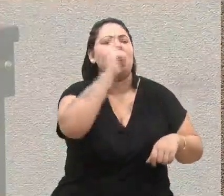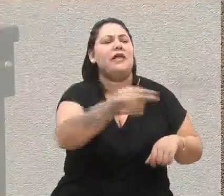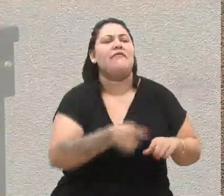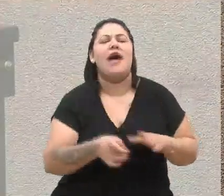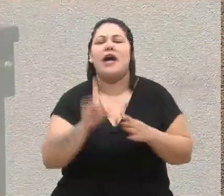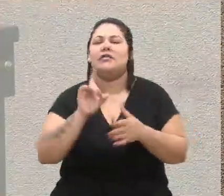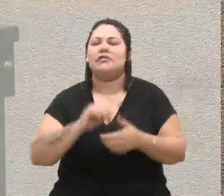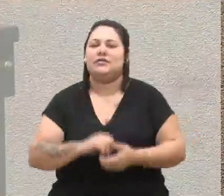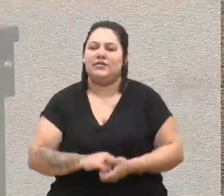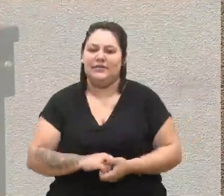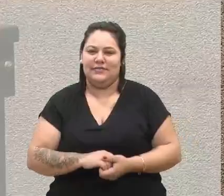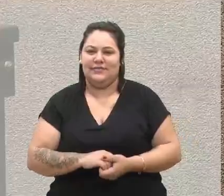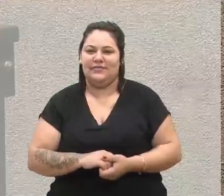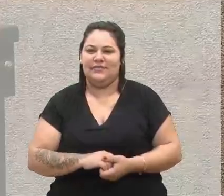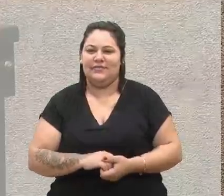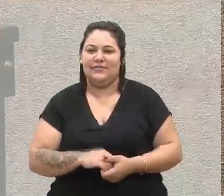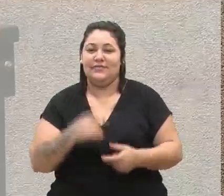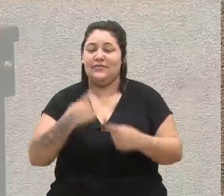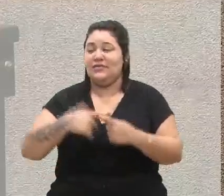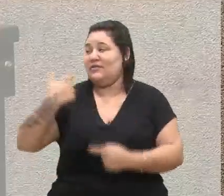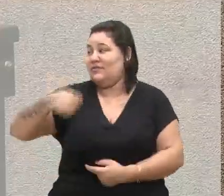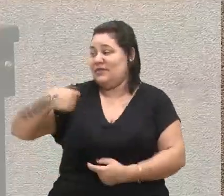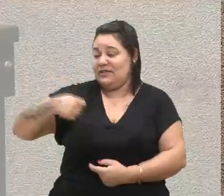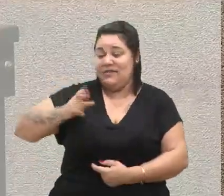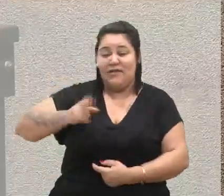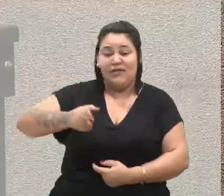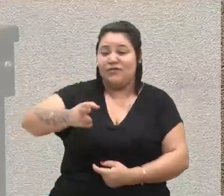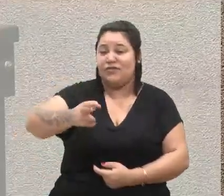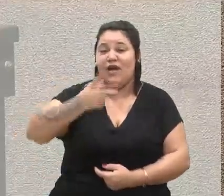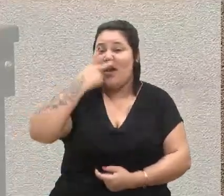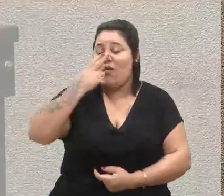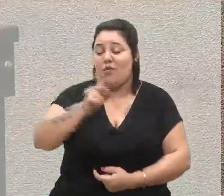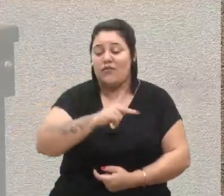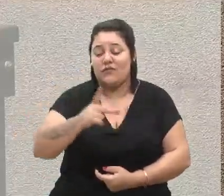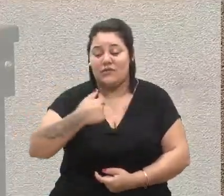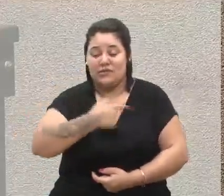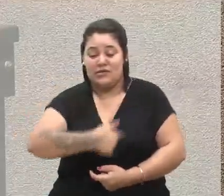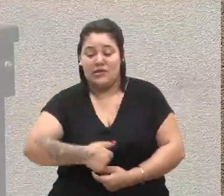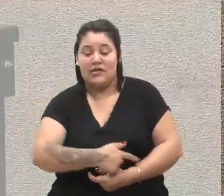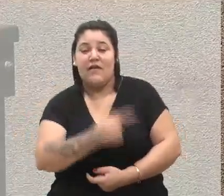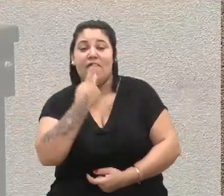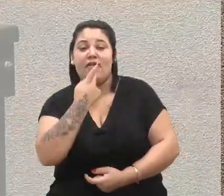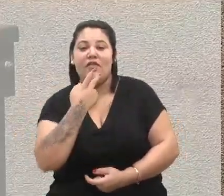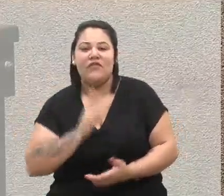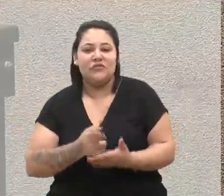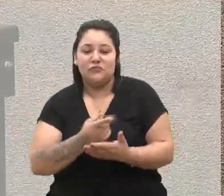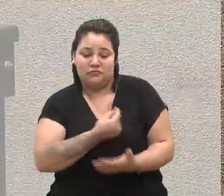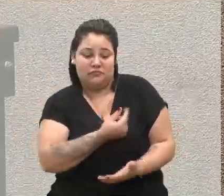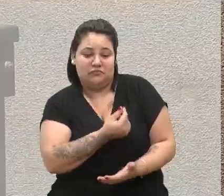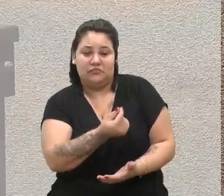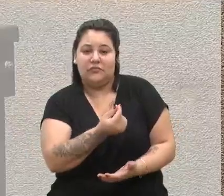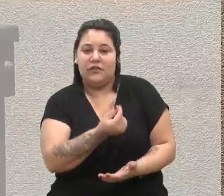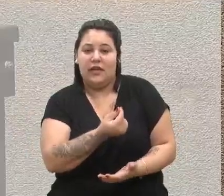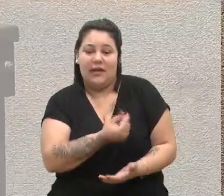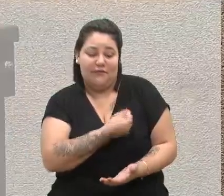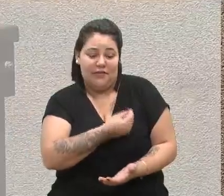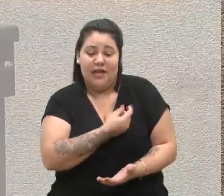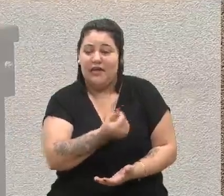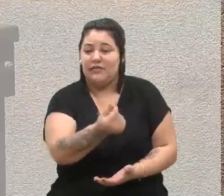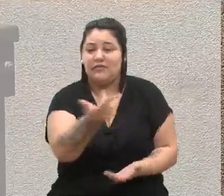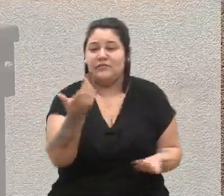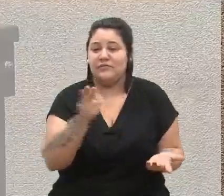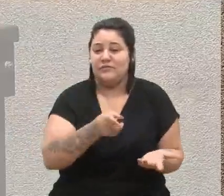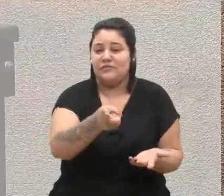Porque senão não precisa, assim vai continuar, como o professor Zanquim falou, vai continuar o resto da vida. Aí o Lula deixa o